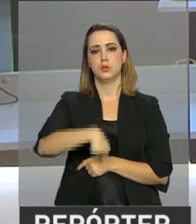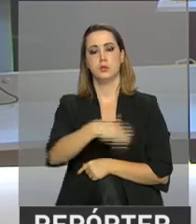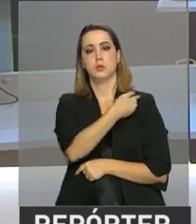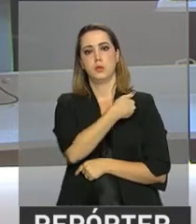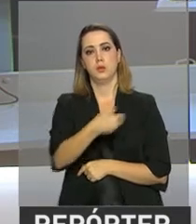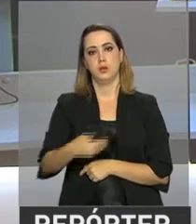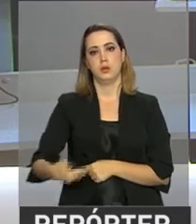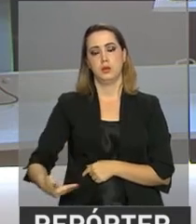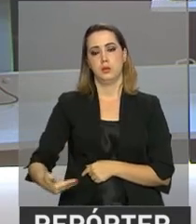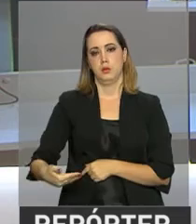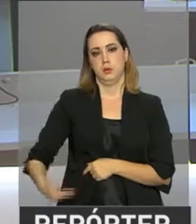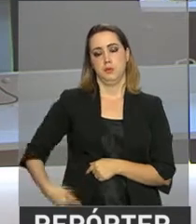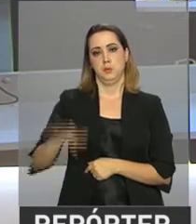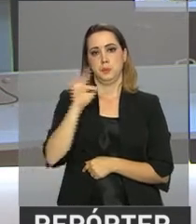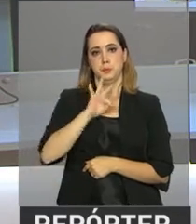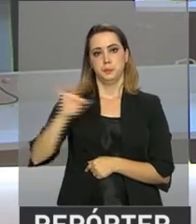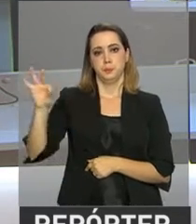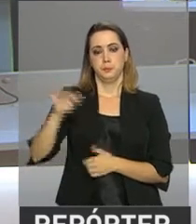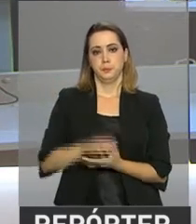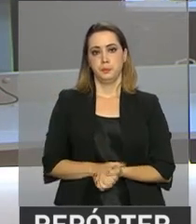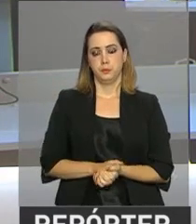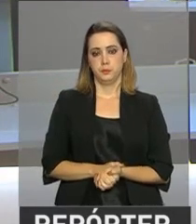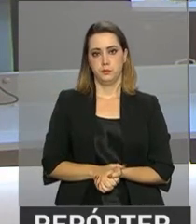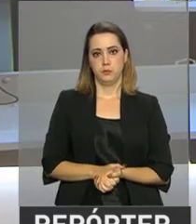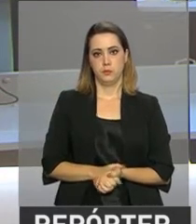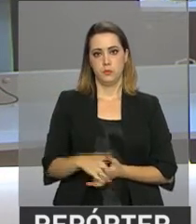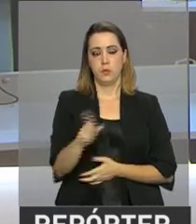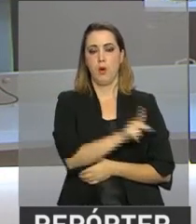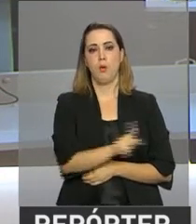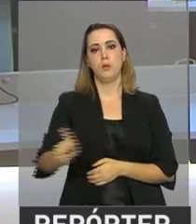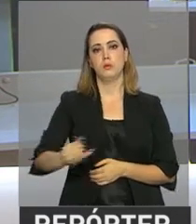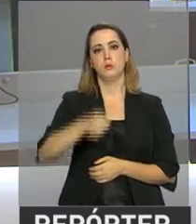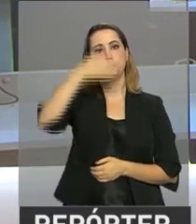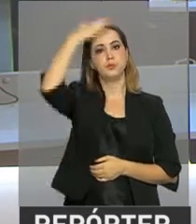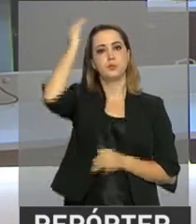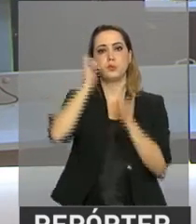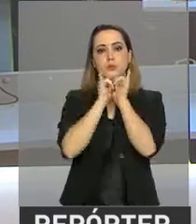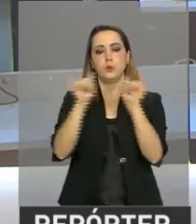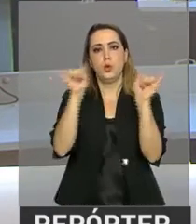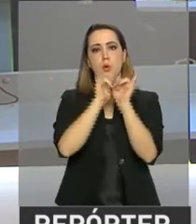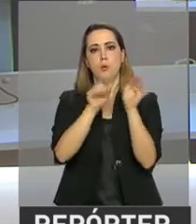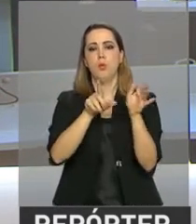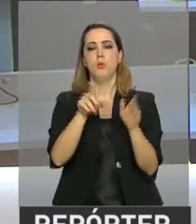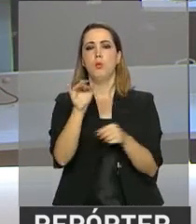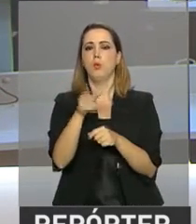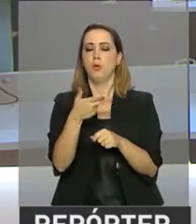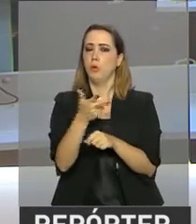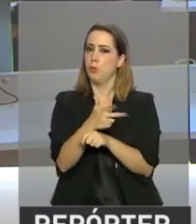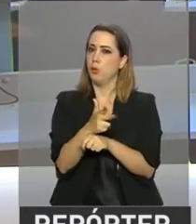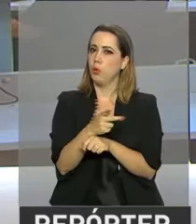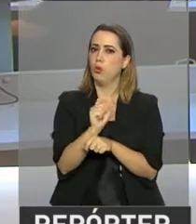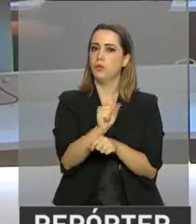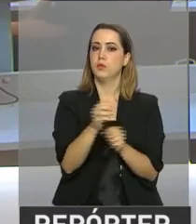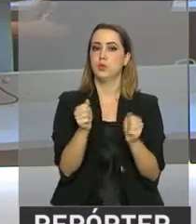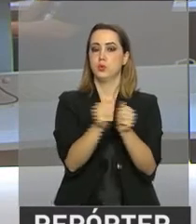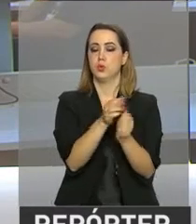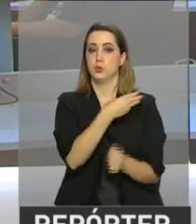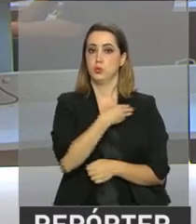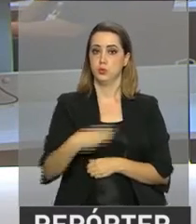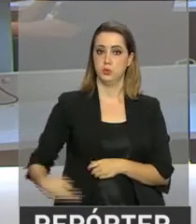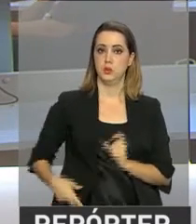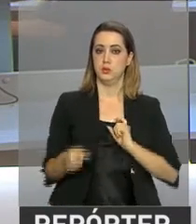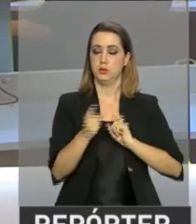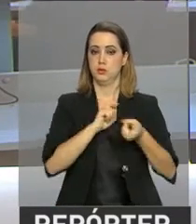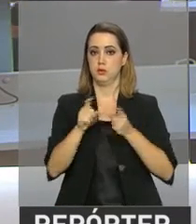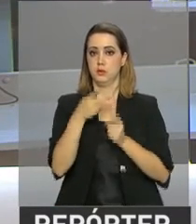federal. O presidente Michel Temer publicou agora há pouco em uma rede social um vídeo com o ministro da Fazenda. Henrique Meirelles fala sobre as